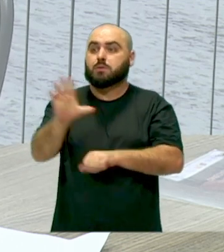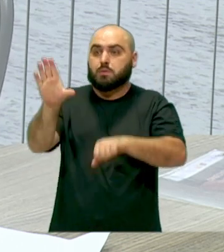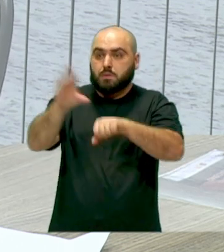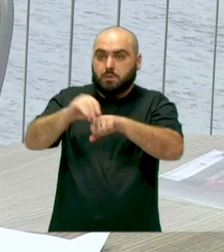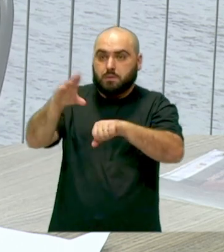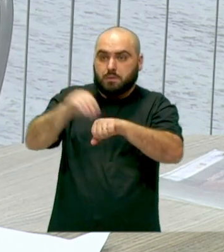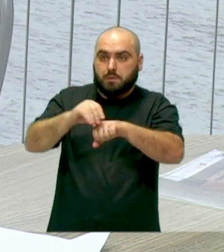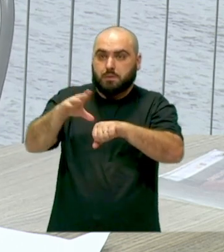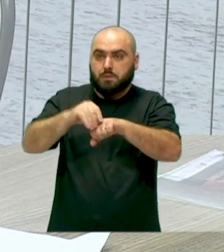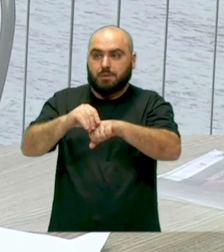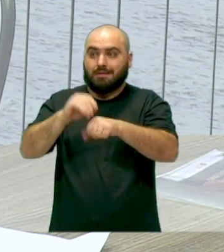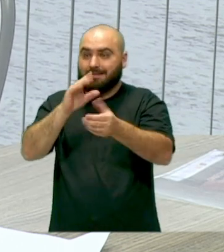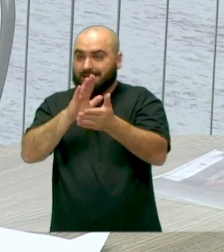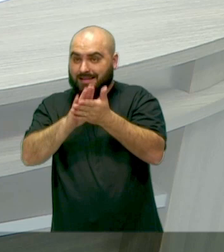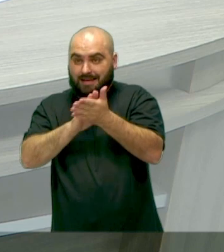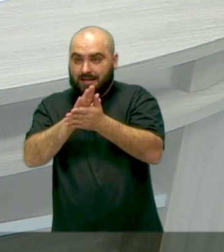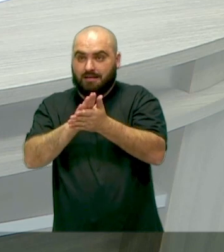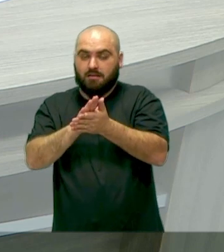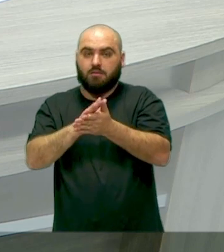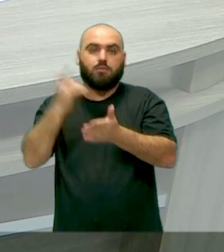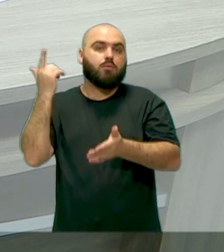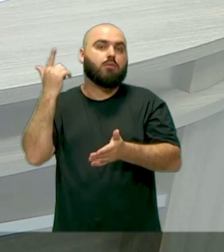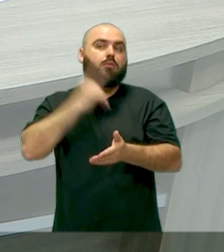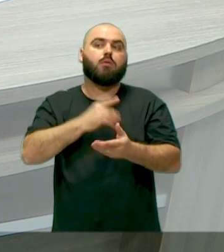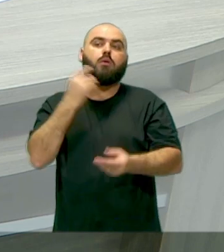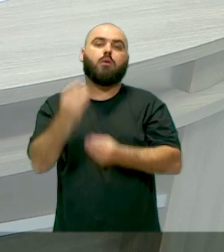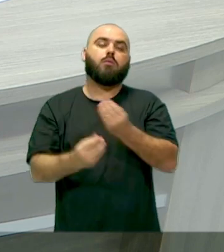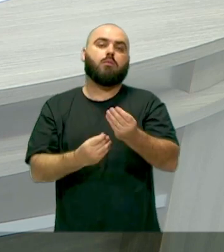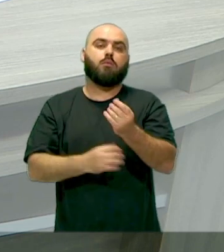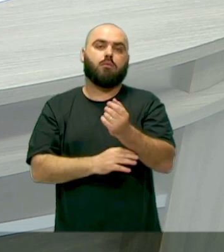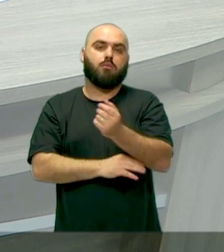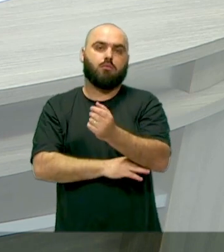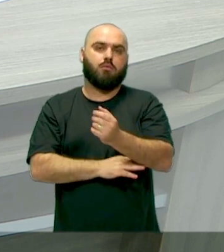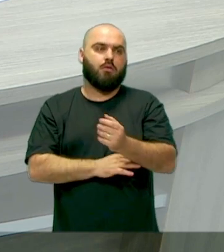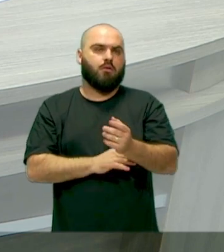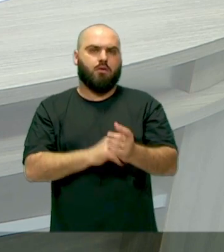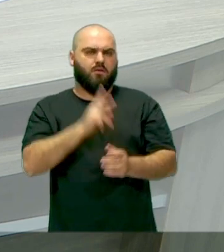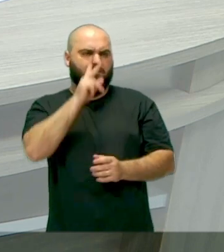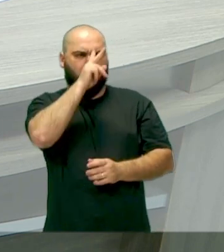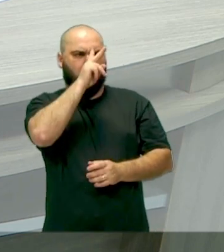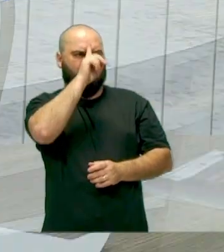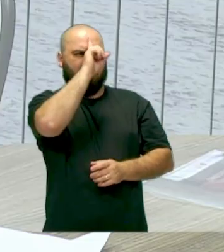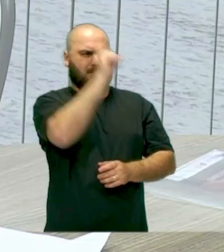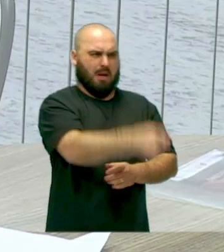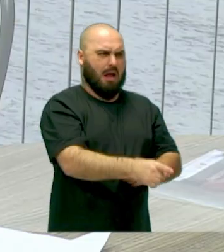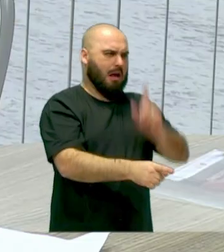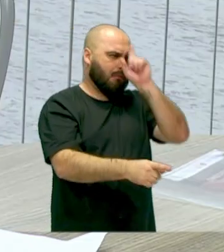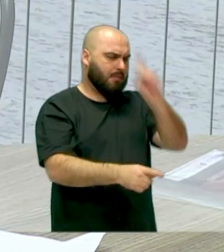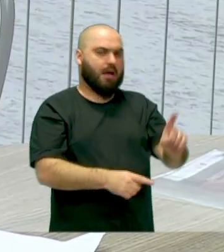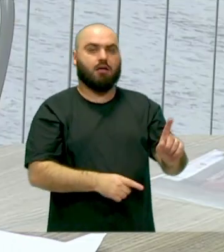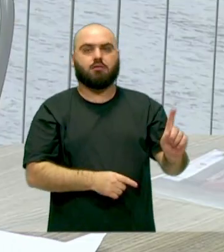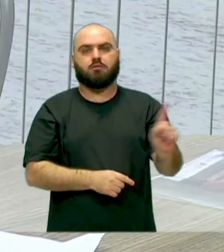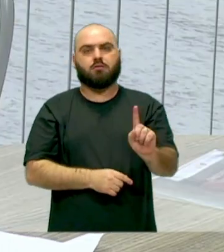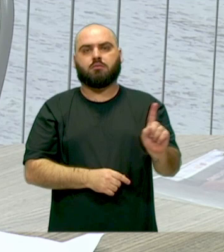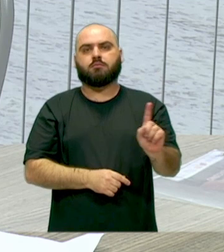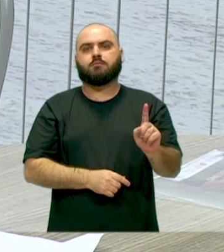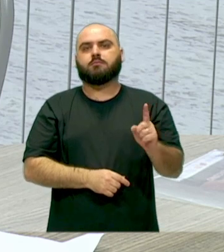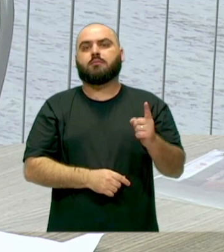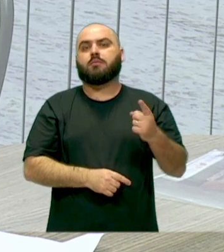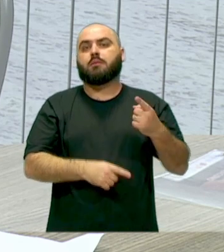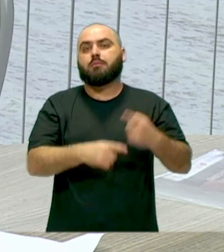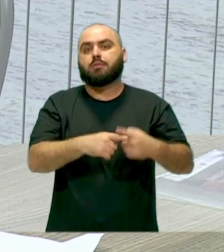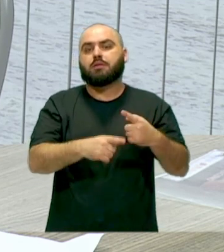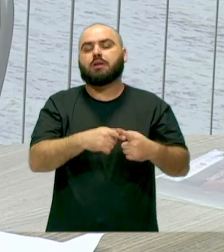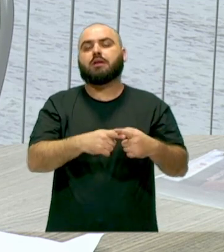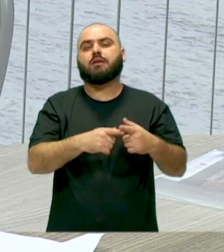conhecimento, nada se consegue, que não é pela força, não é pela... Então, por que a gente trabalha o mês